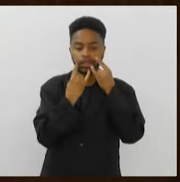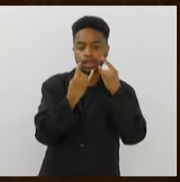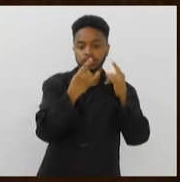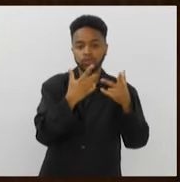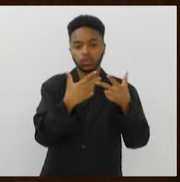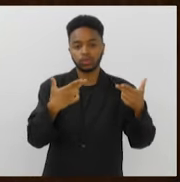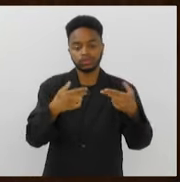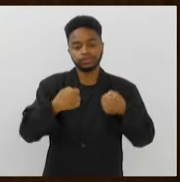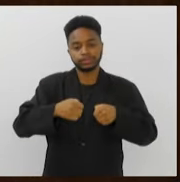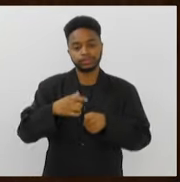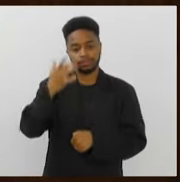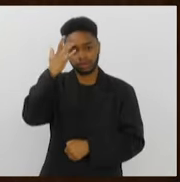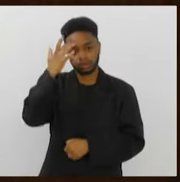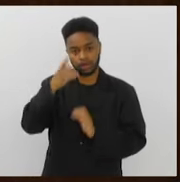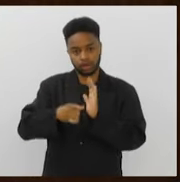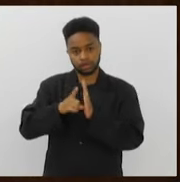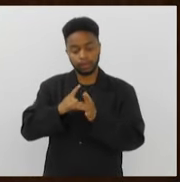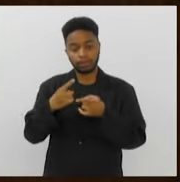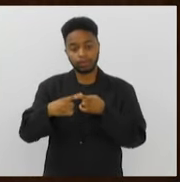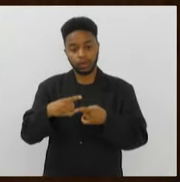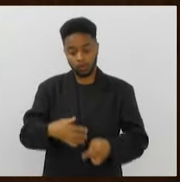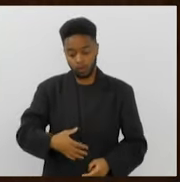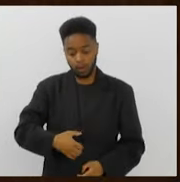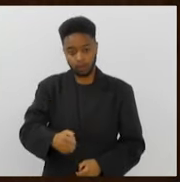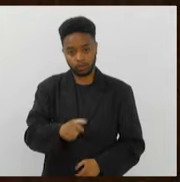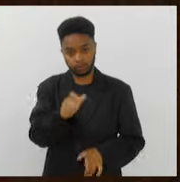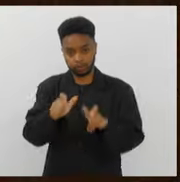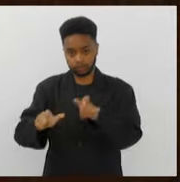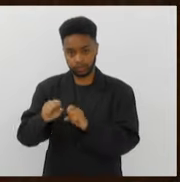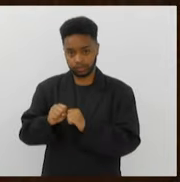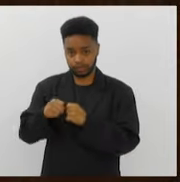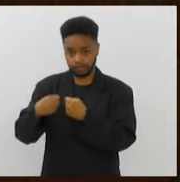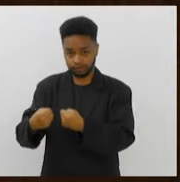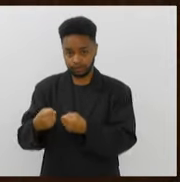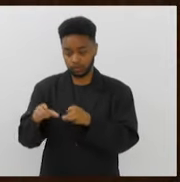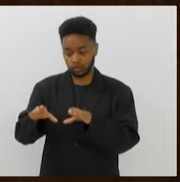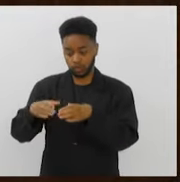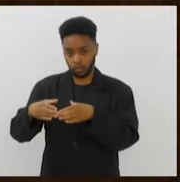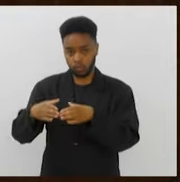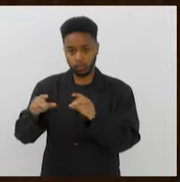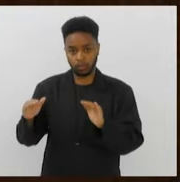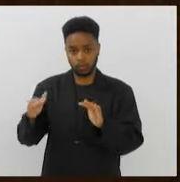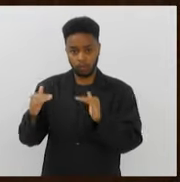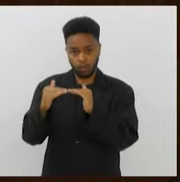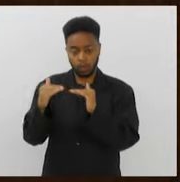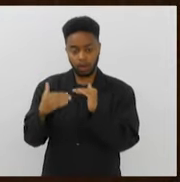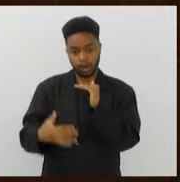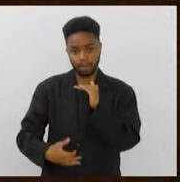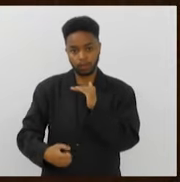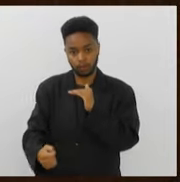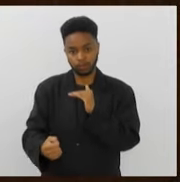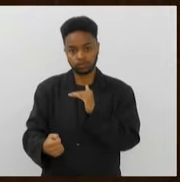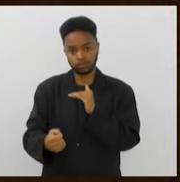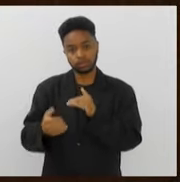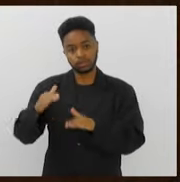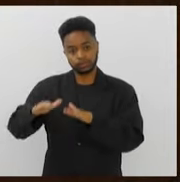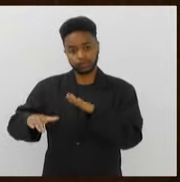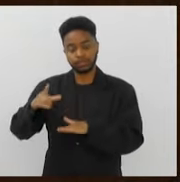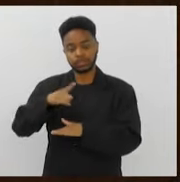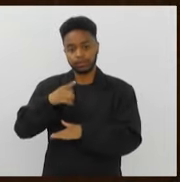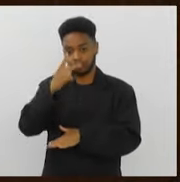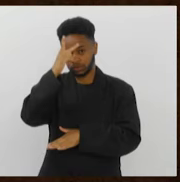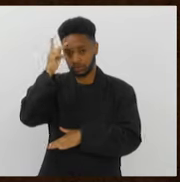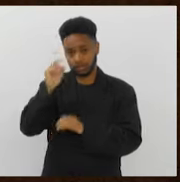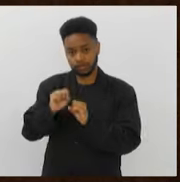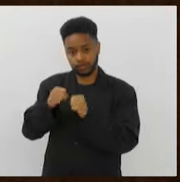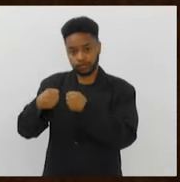O aborto, provavelmente quem os defende, a bancada abortista, provavelmente teve alguém que defendeu a sua vida